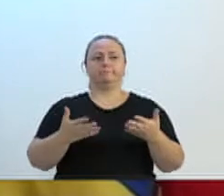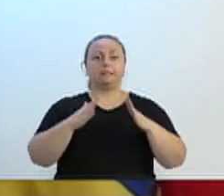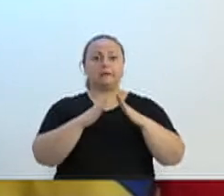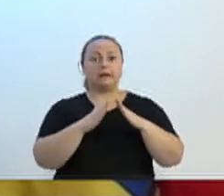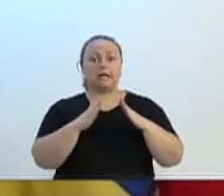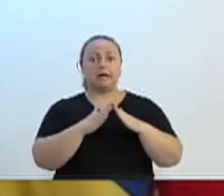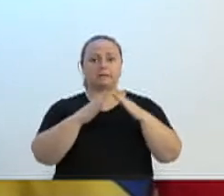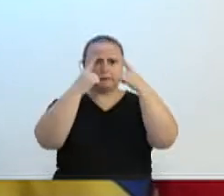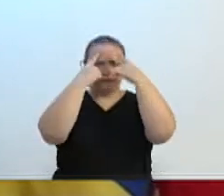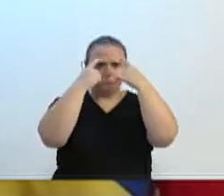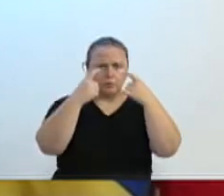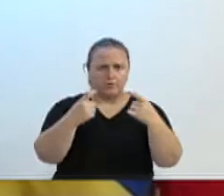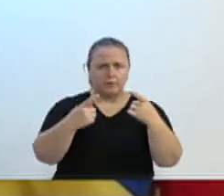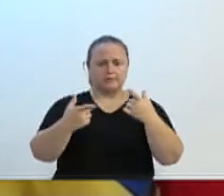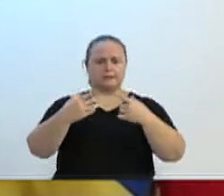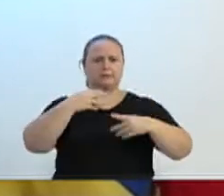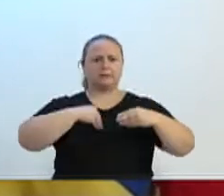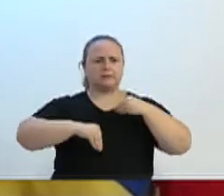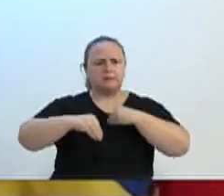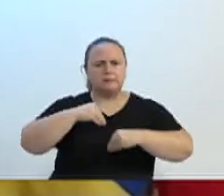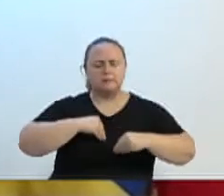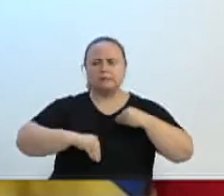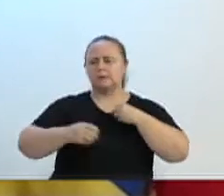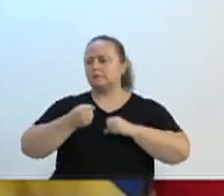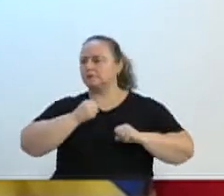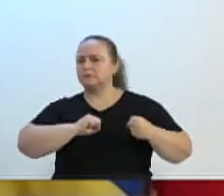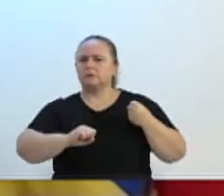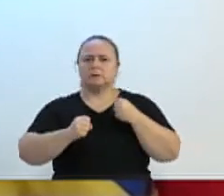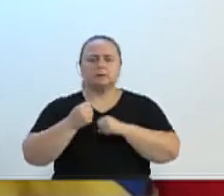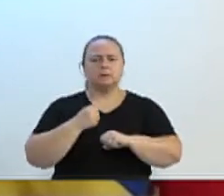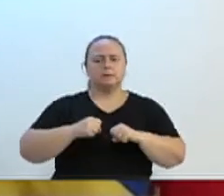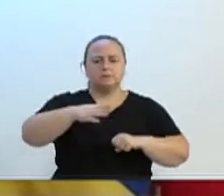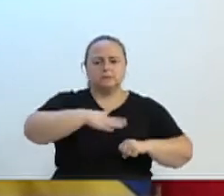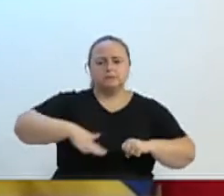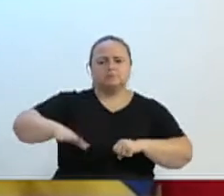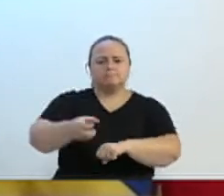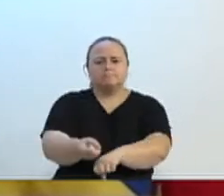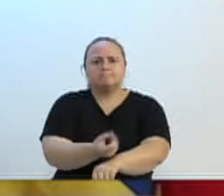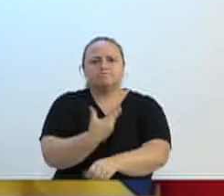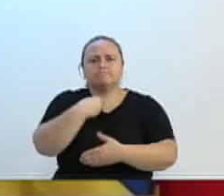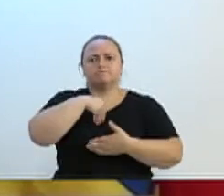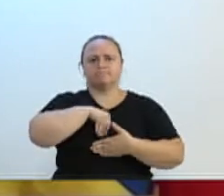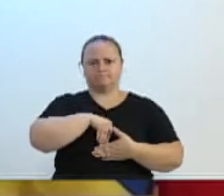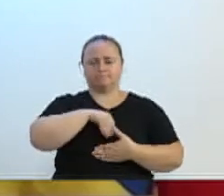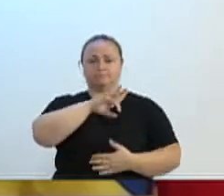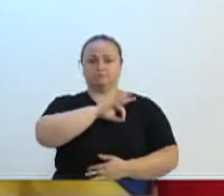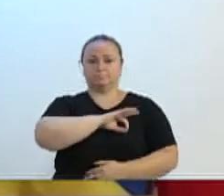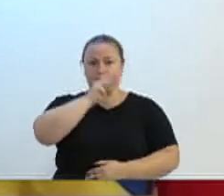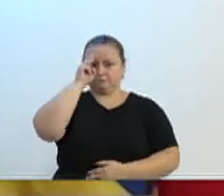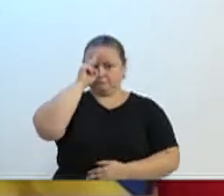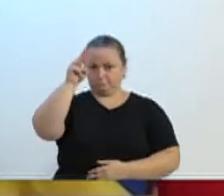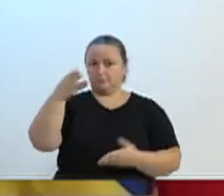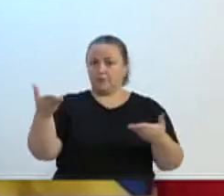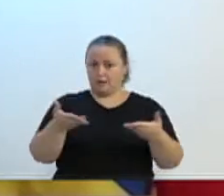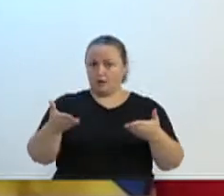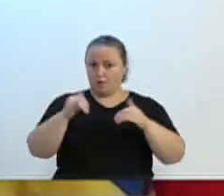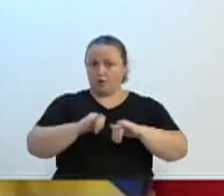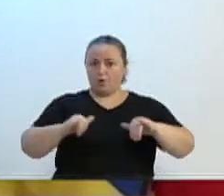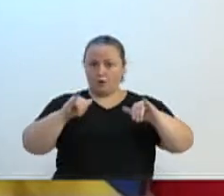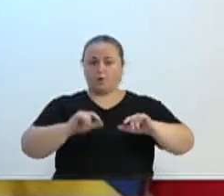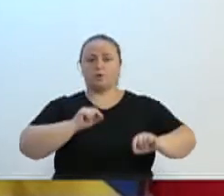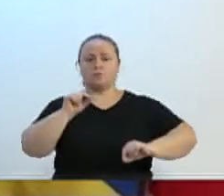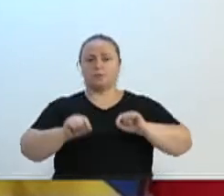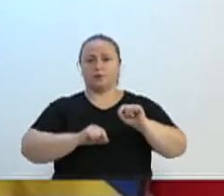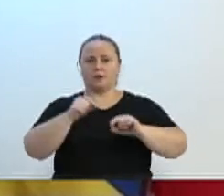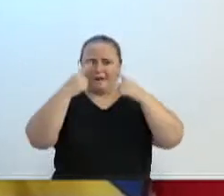ansiedade e outras doenças do trato emocional. Conforme dados da Polícia Militar, os casos de violência